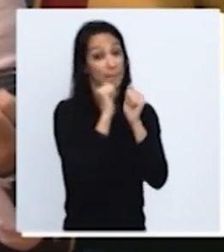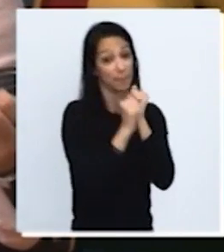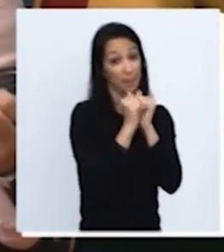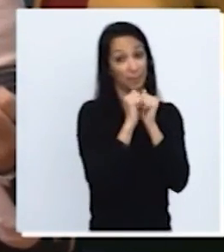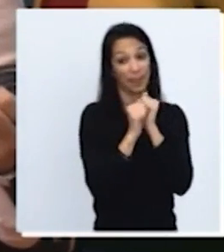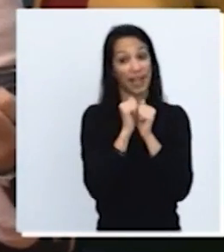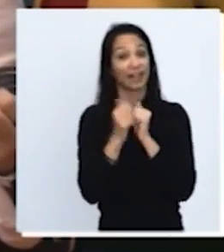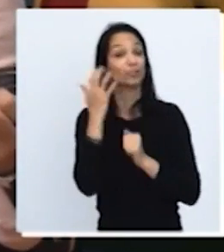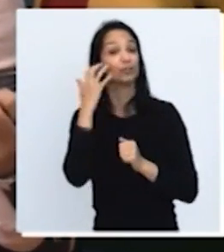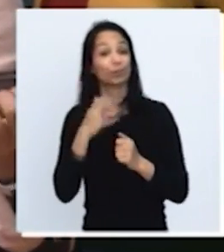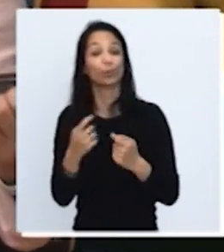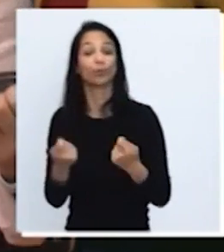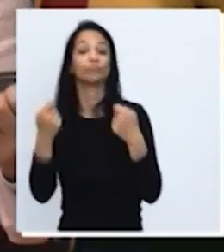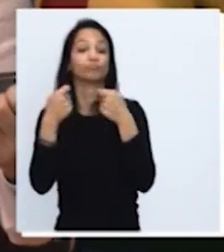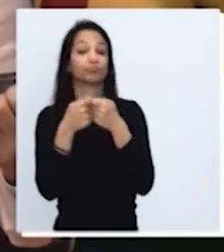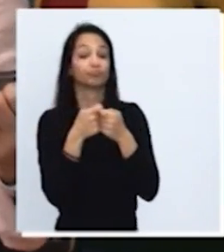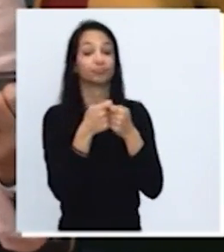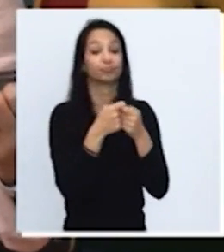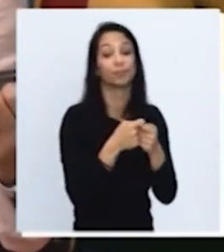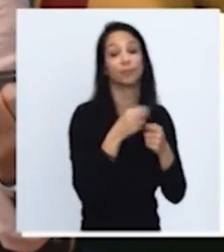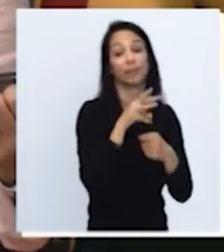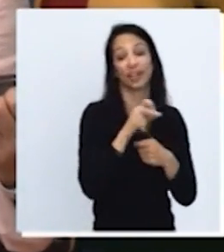Papel rima com